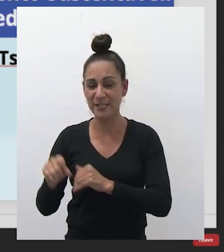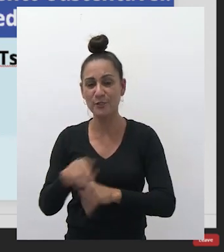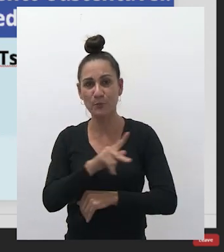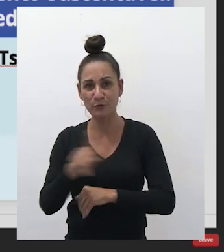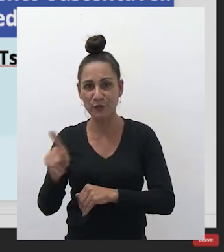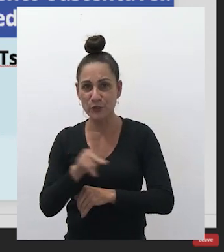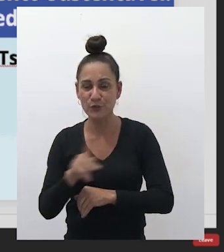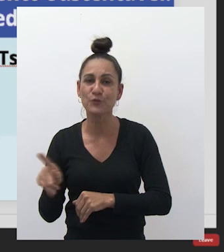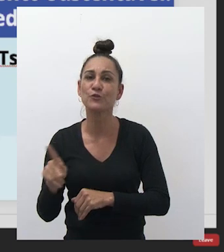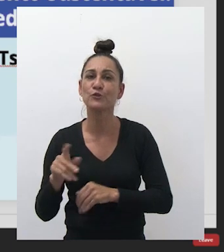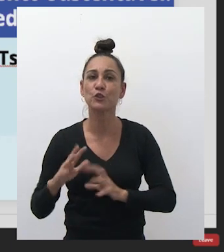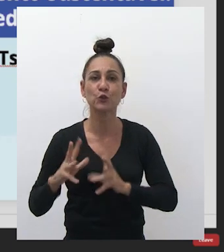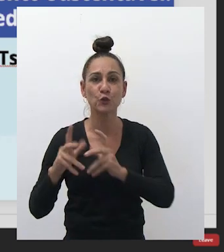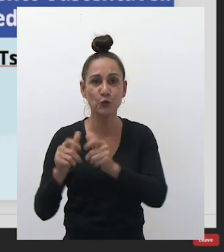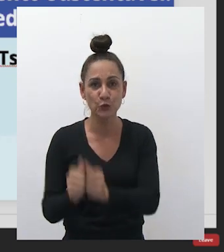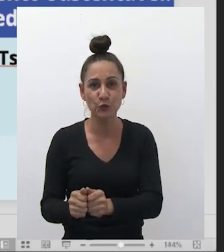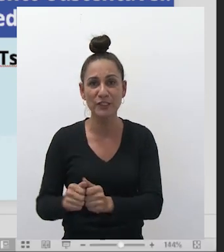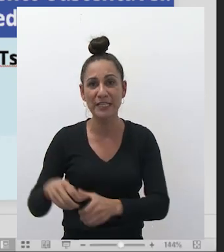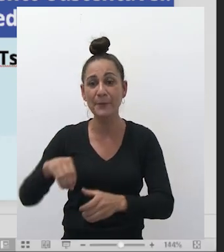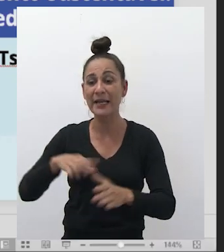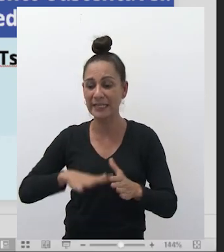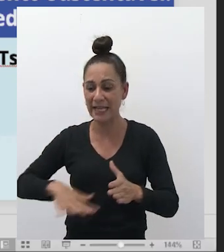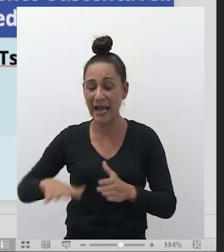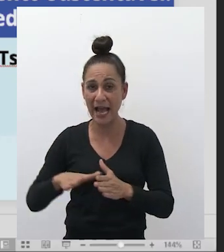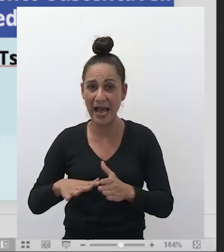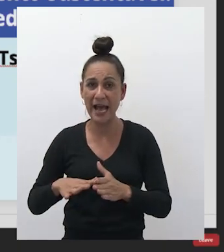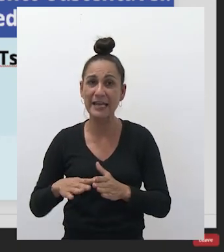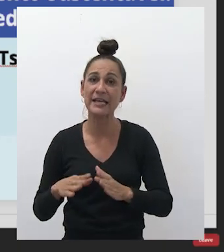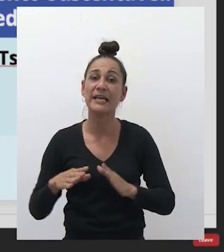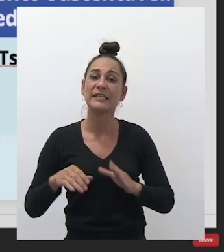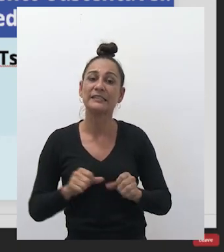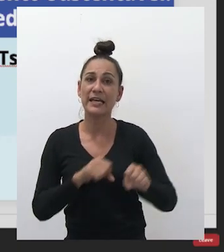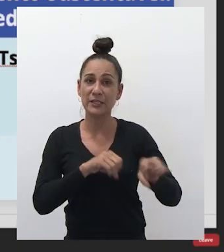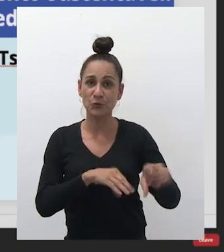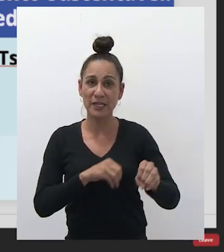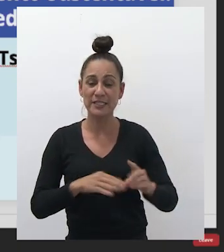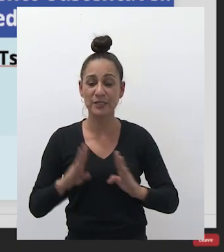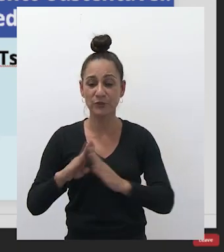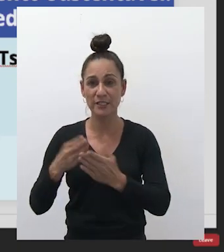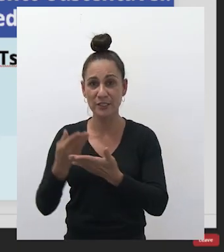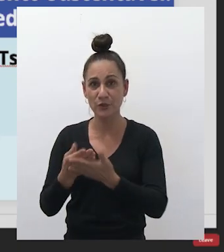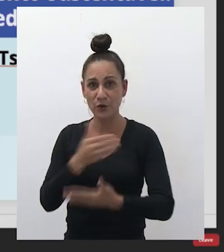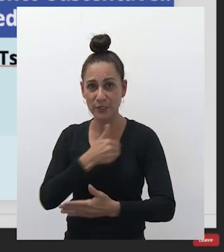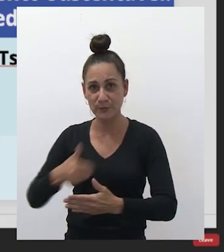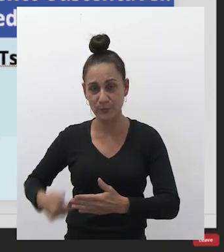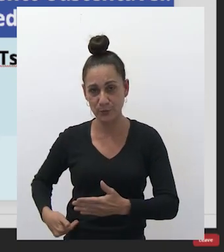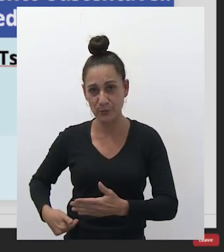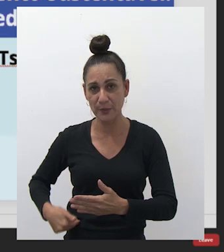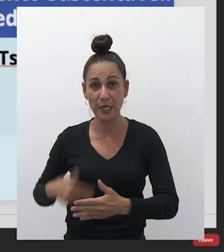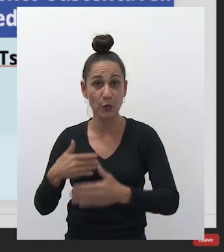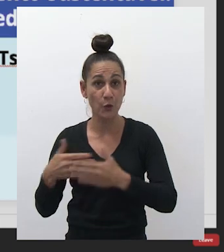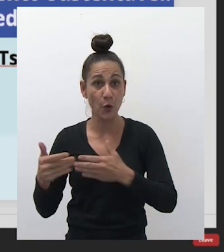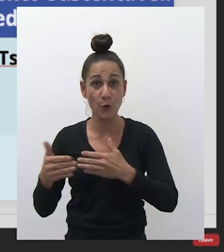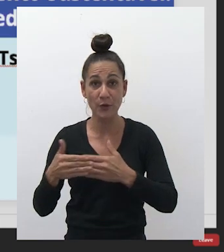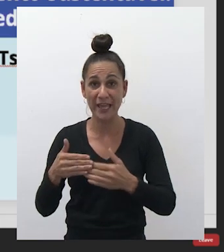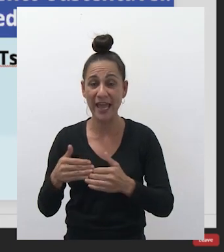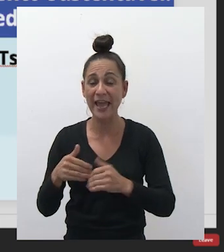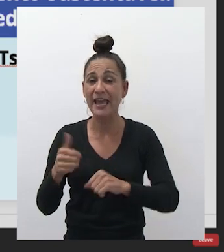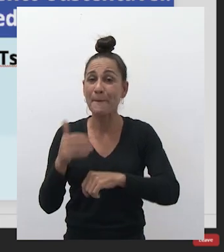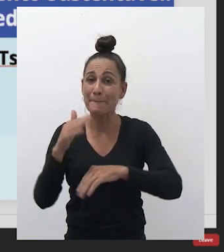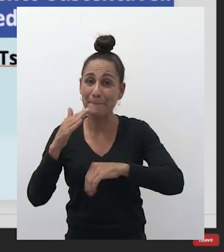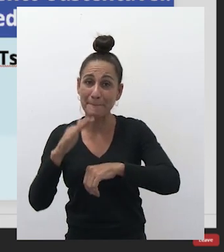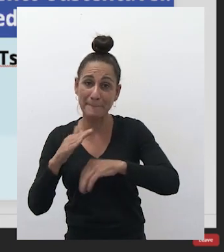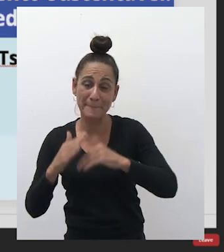que trabalham, todos e todas que trabalham na escola pública, quaisquer que sejam as atividades, e cada um de nós como cidadão